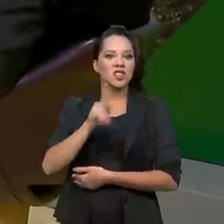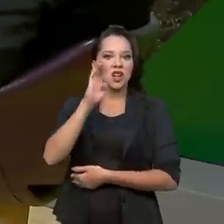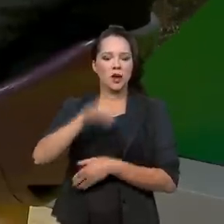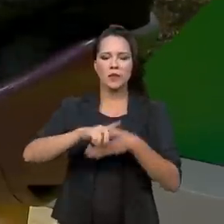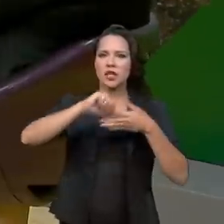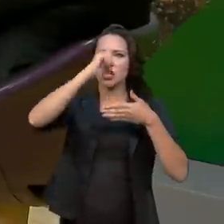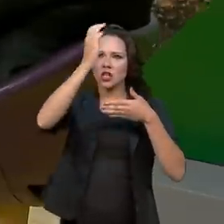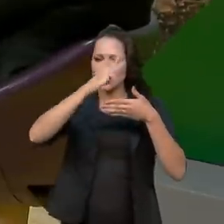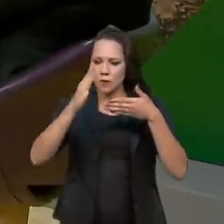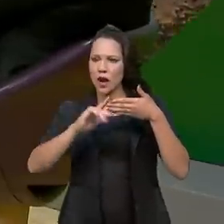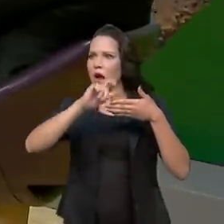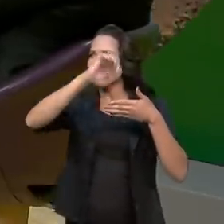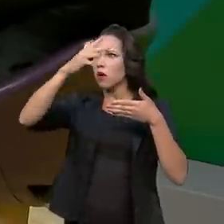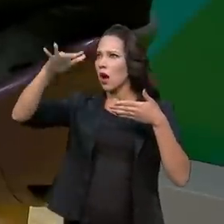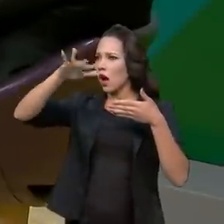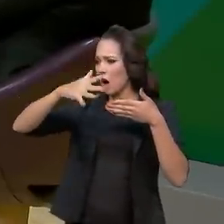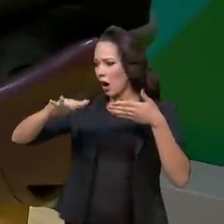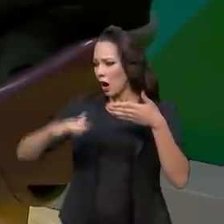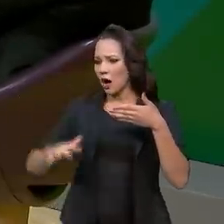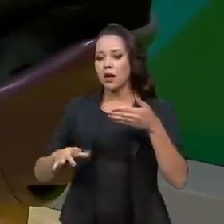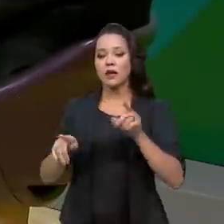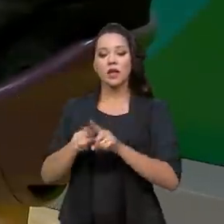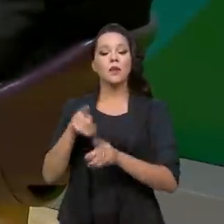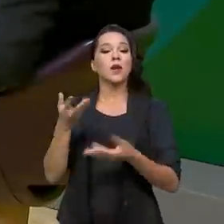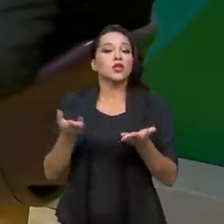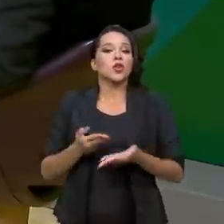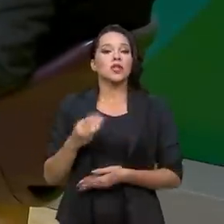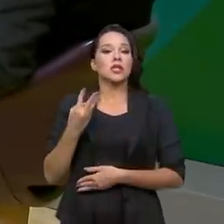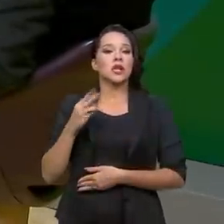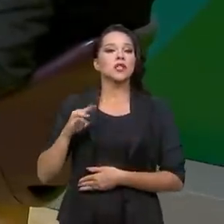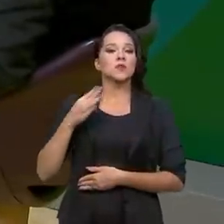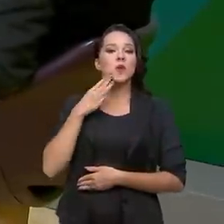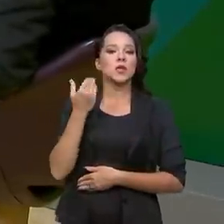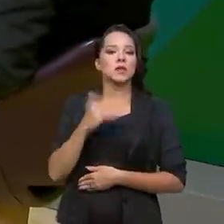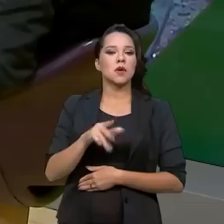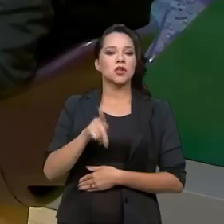e dessa plataforma continental de atualmente